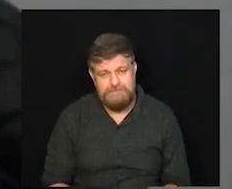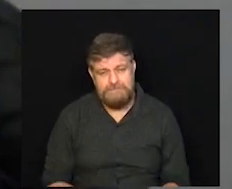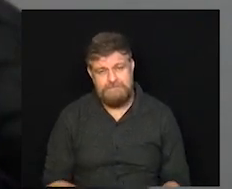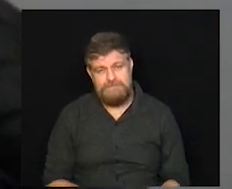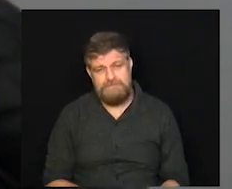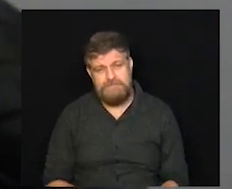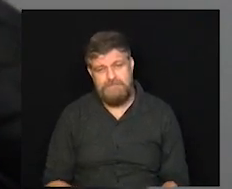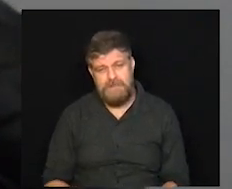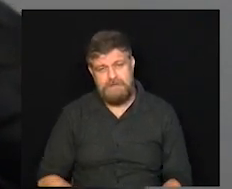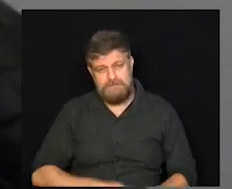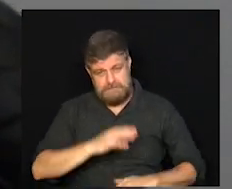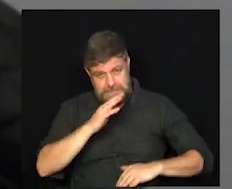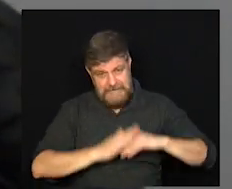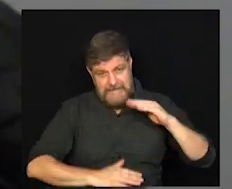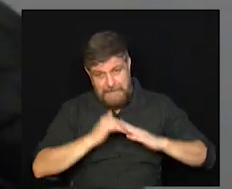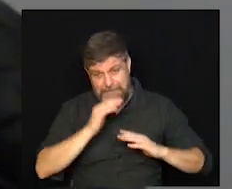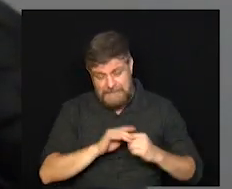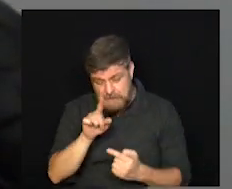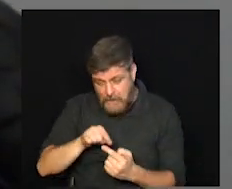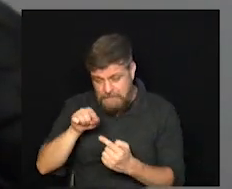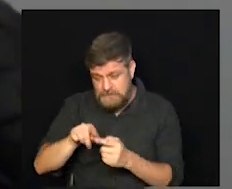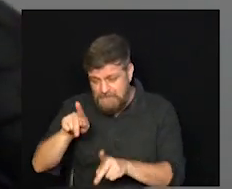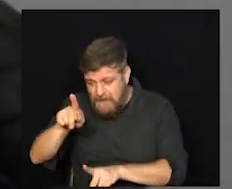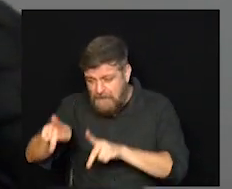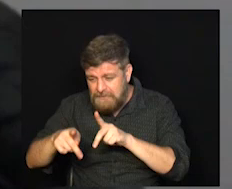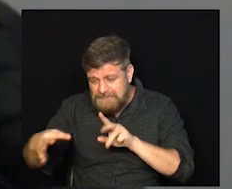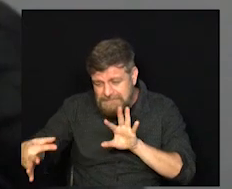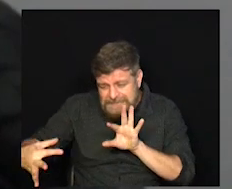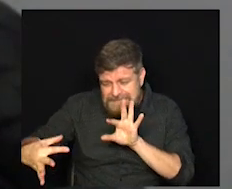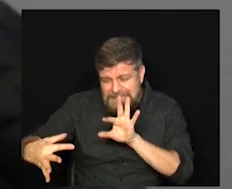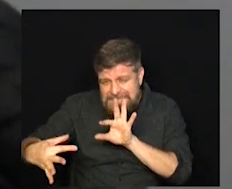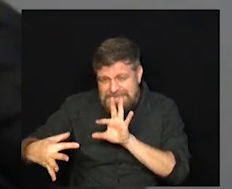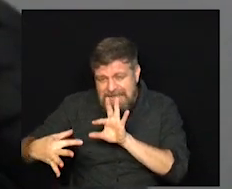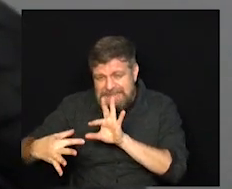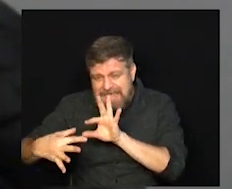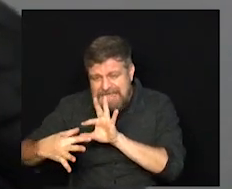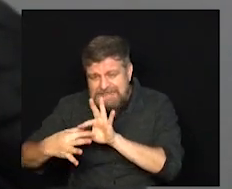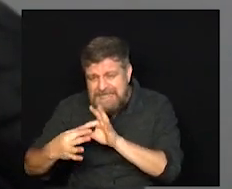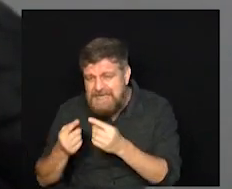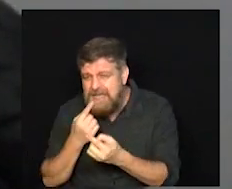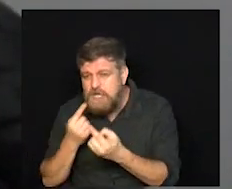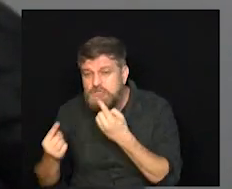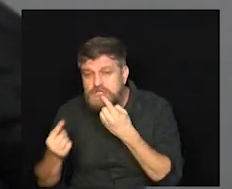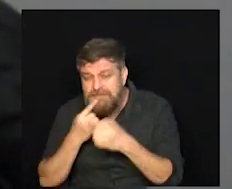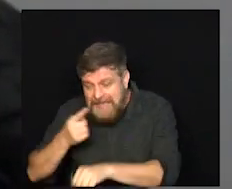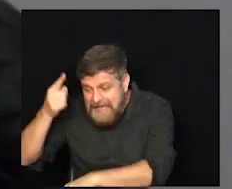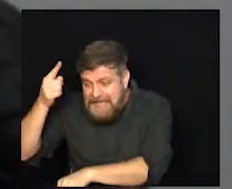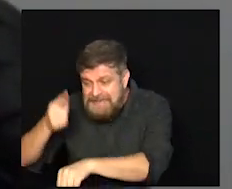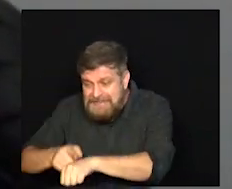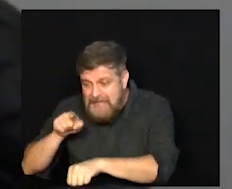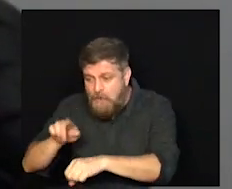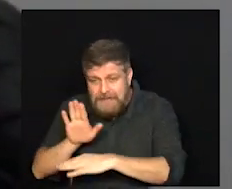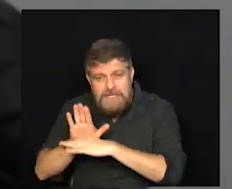alguma iniciativa que aproxime e que consiga conversar um pouco mais com a emergência